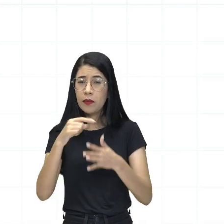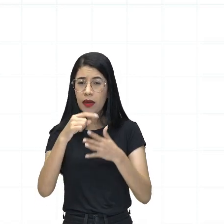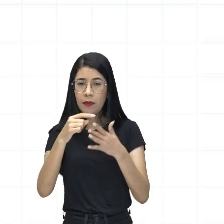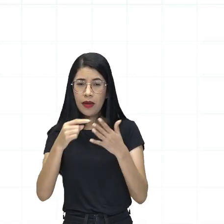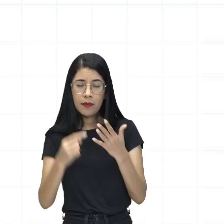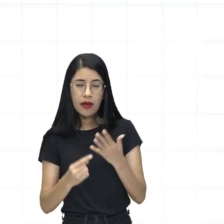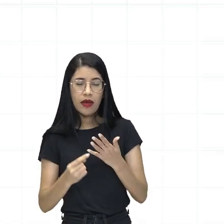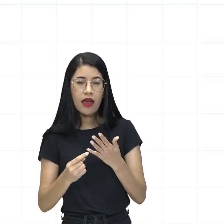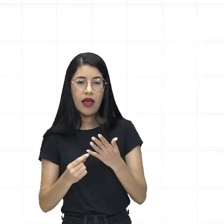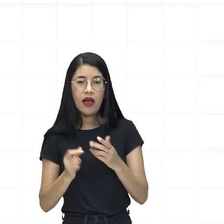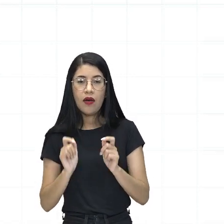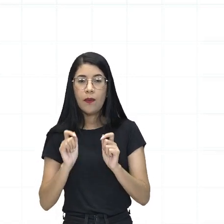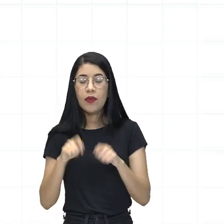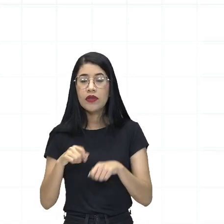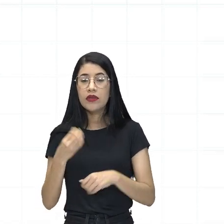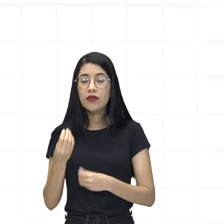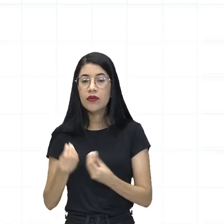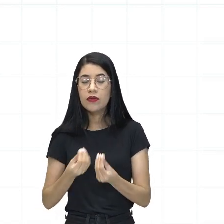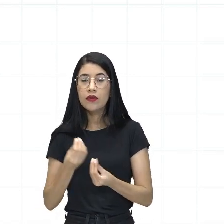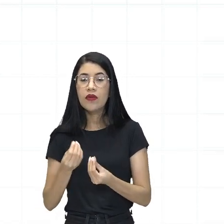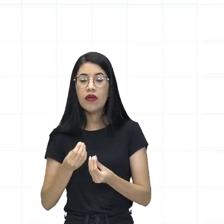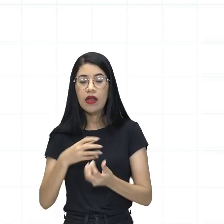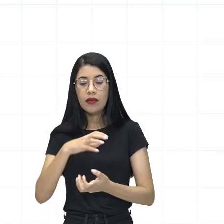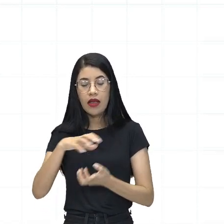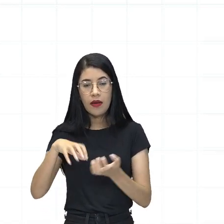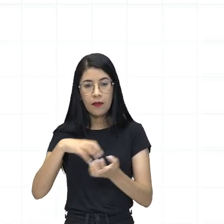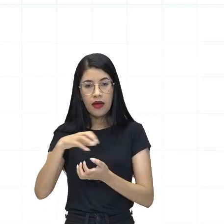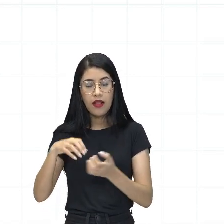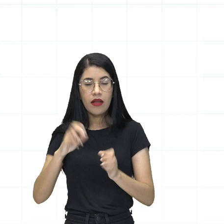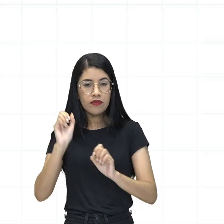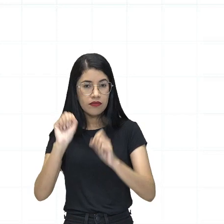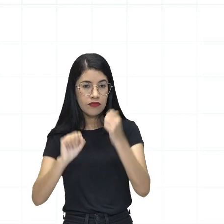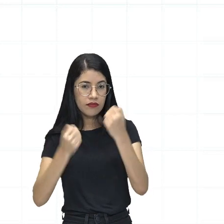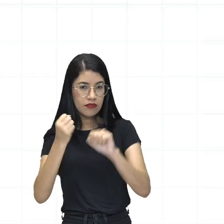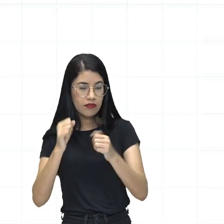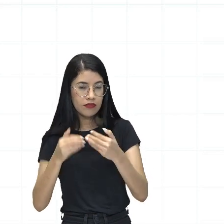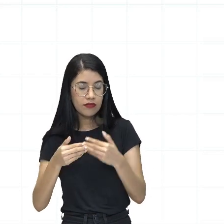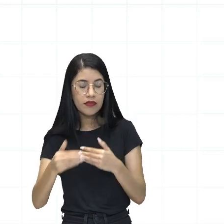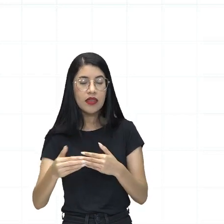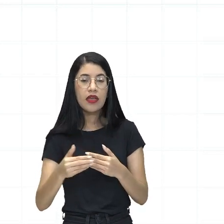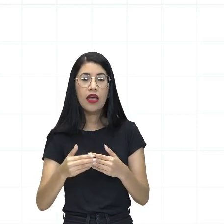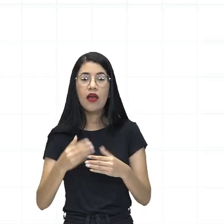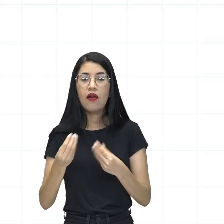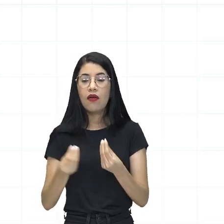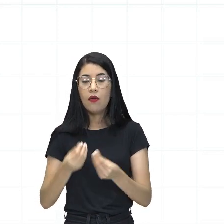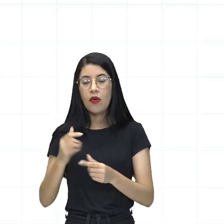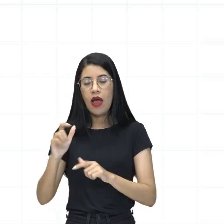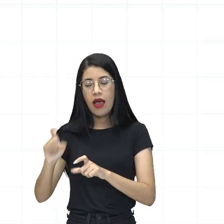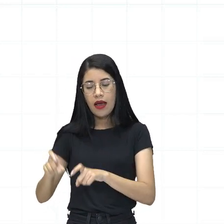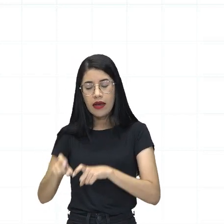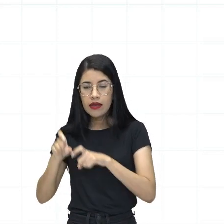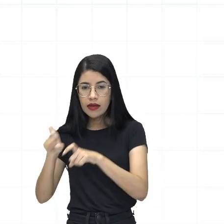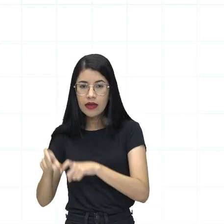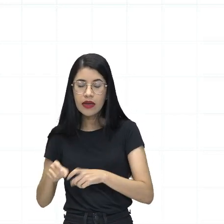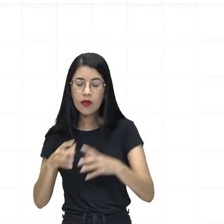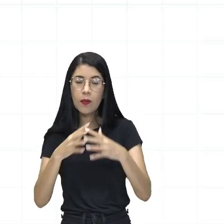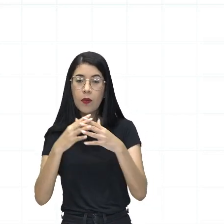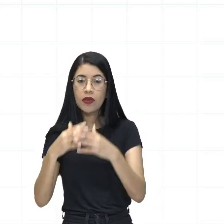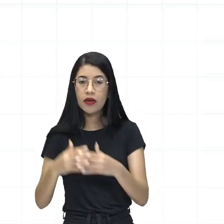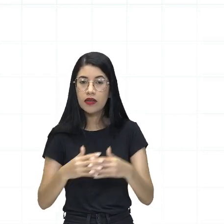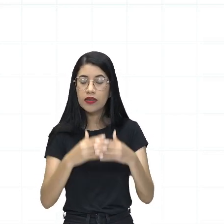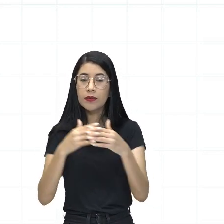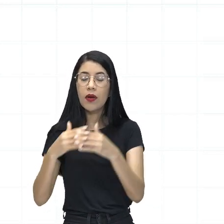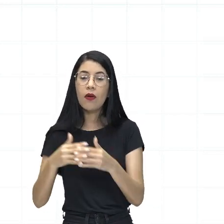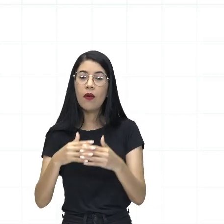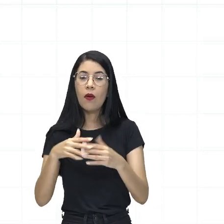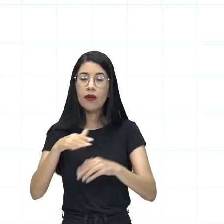que, a partir da Revolução Industrial, né, esses processos agrícolas, os transportes